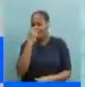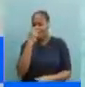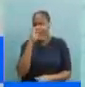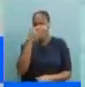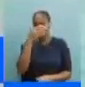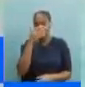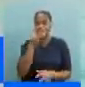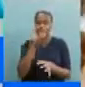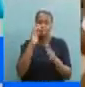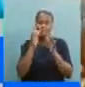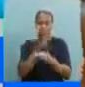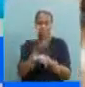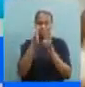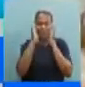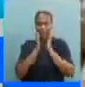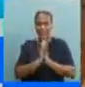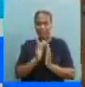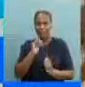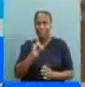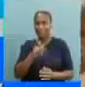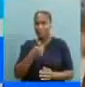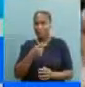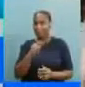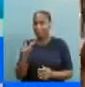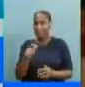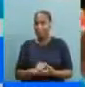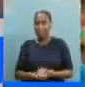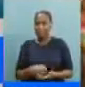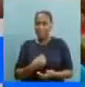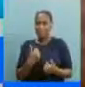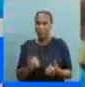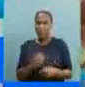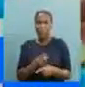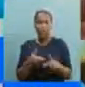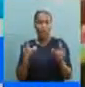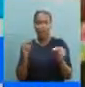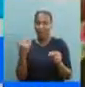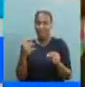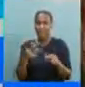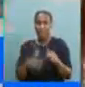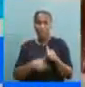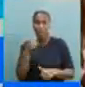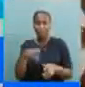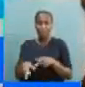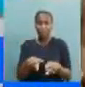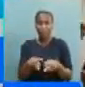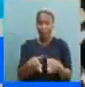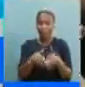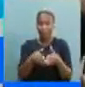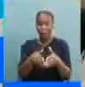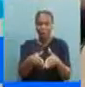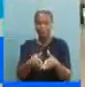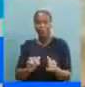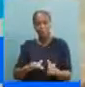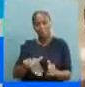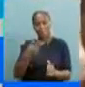dia de Santa Isabel. Deixando de direito, vamos aqui hoje, passa a regata ali. Hoje é o primeiro dia que nessa passa